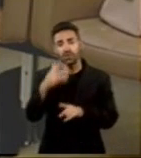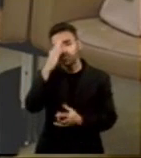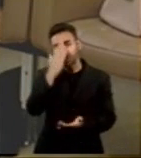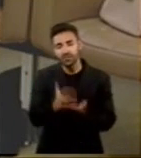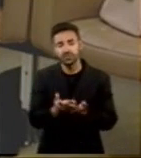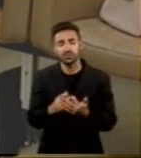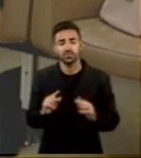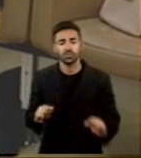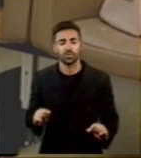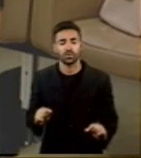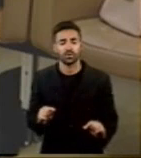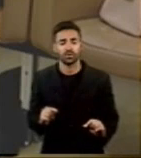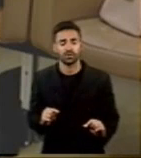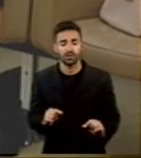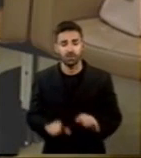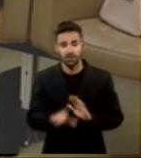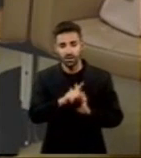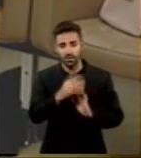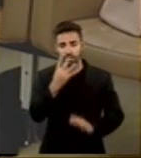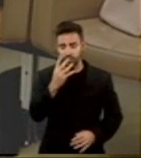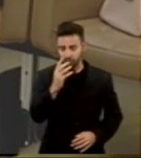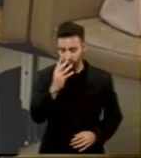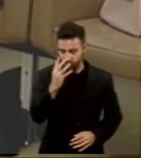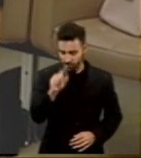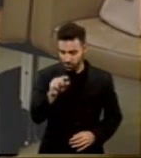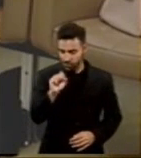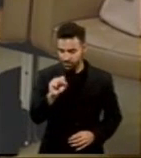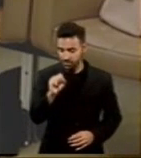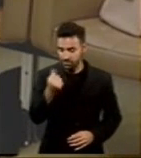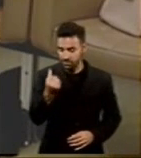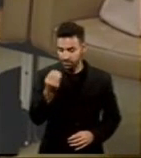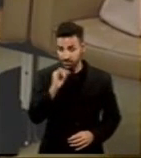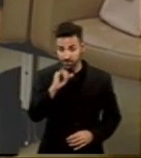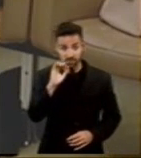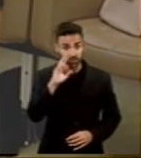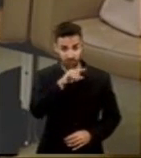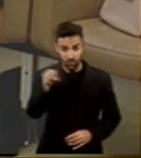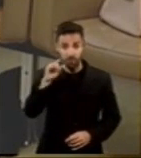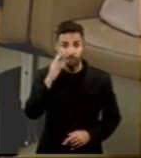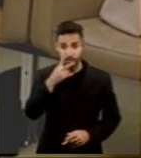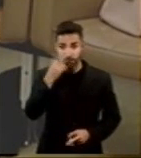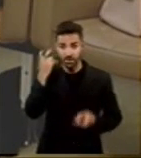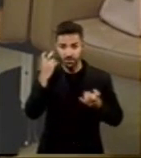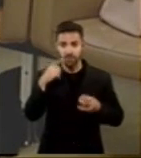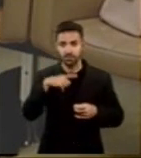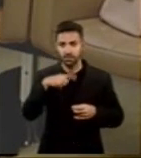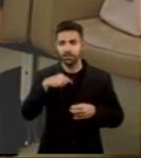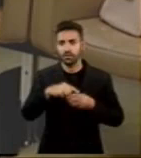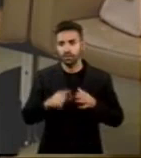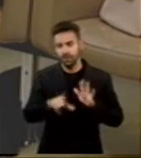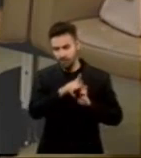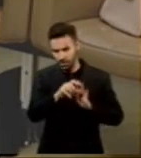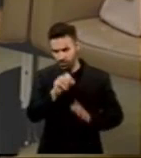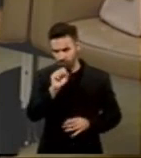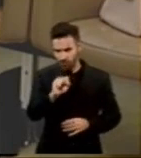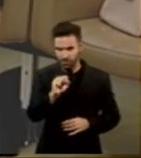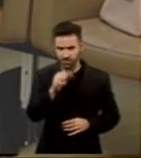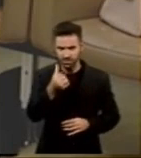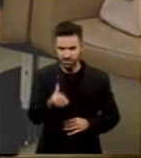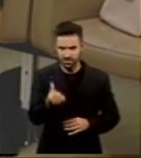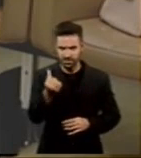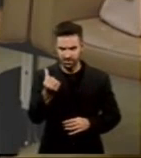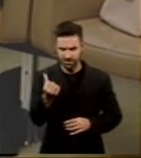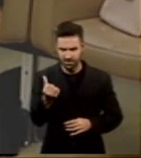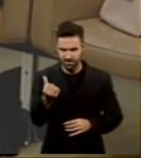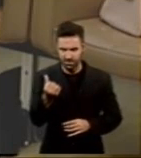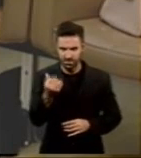sim, a Lei 4.860, se vossas excelências observarem, tanto na Lei 8.630 quanto na